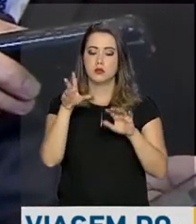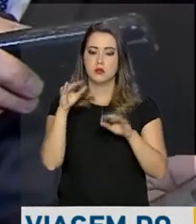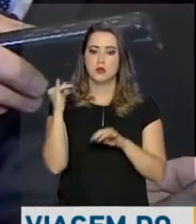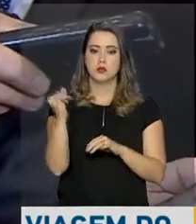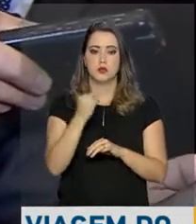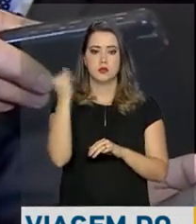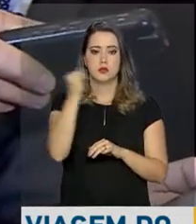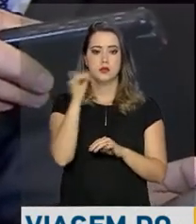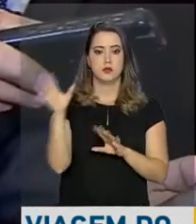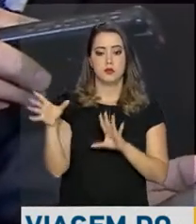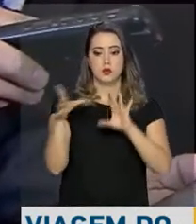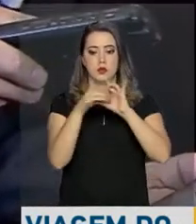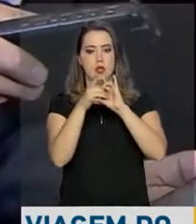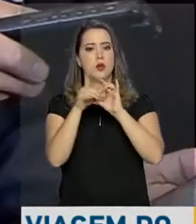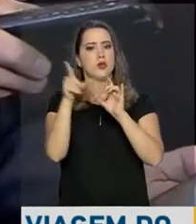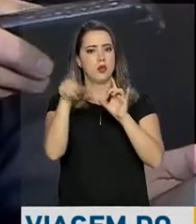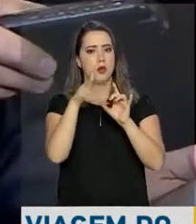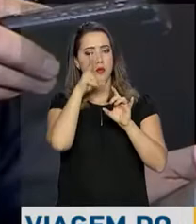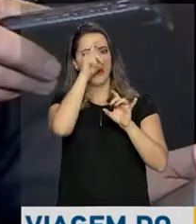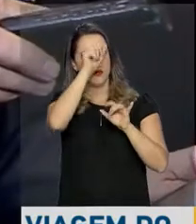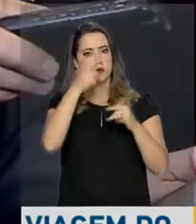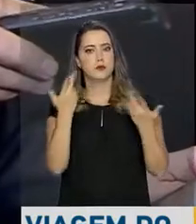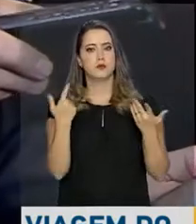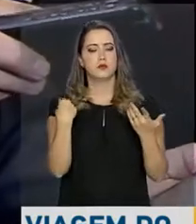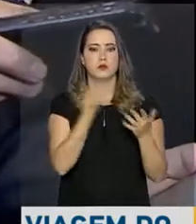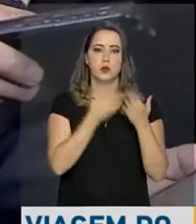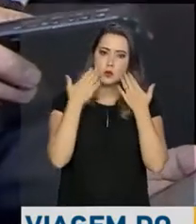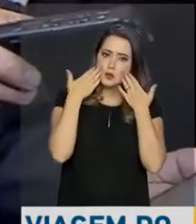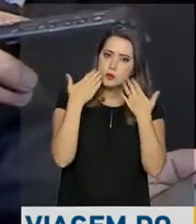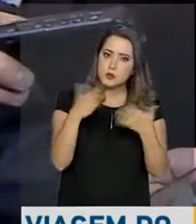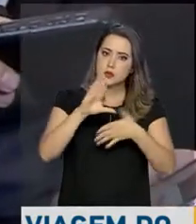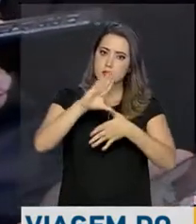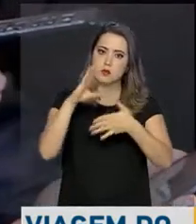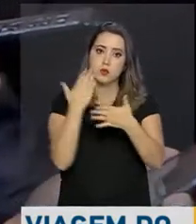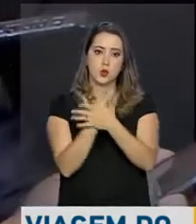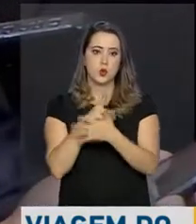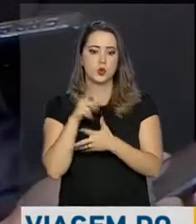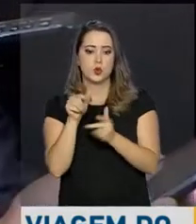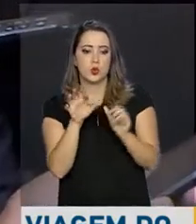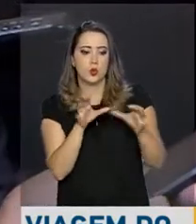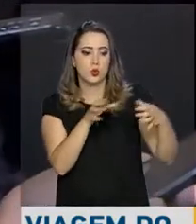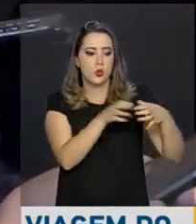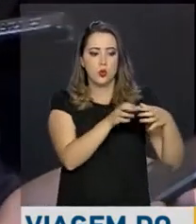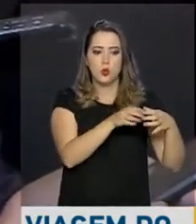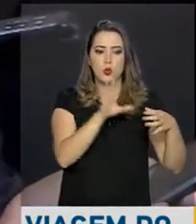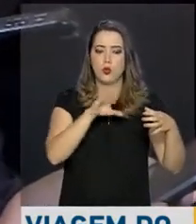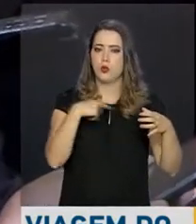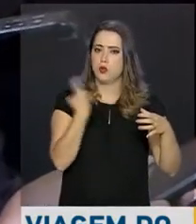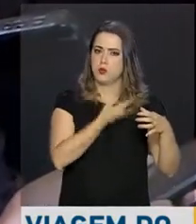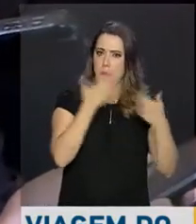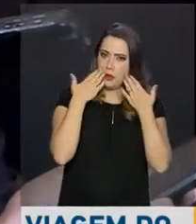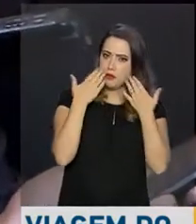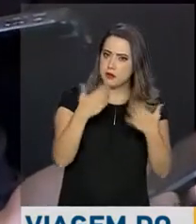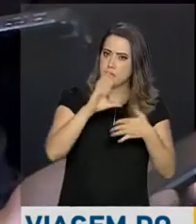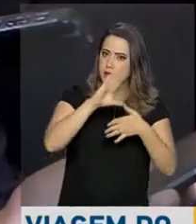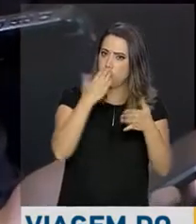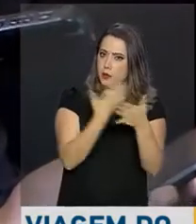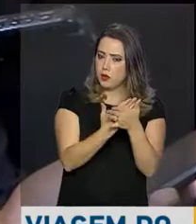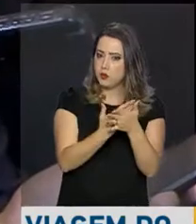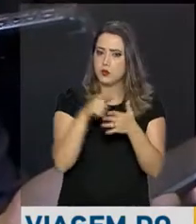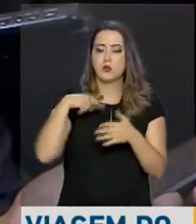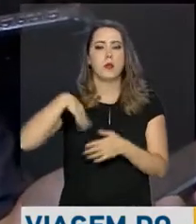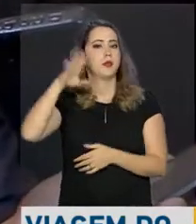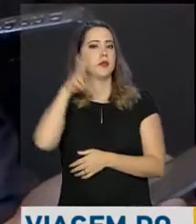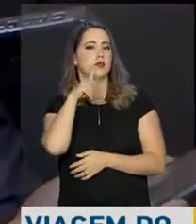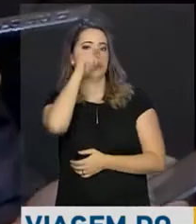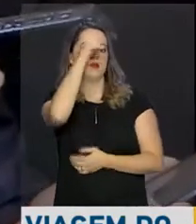popular de que a união faz a força, ou seja, quando nós nos apresentamos como Mercosul, todos os estados juntos, isso tem uma significação